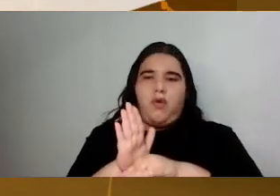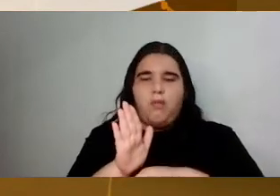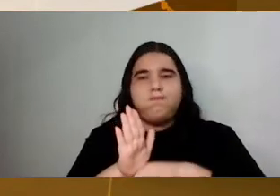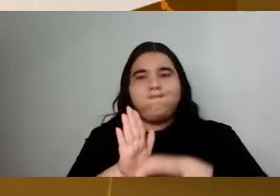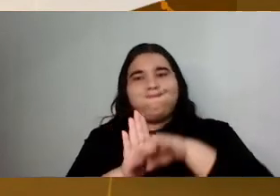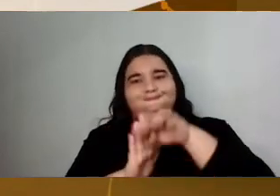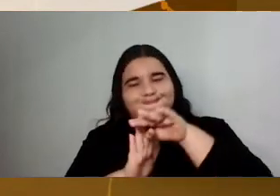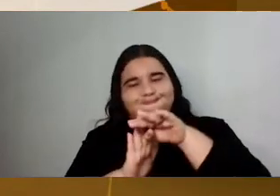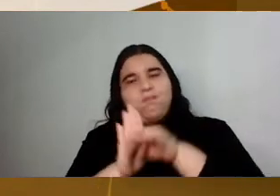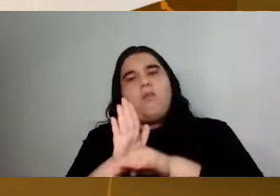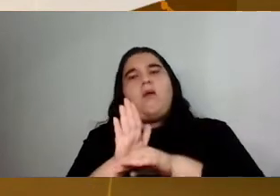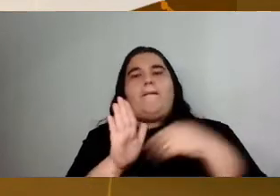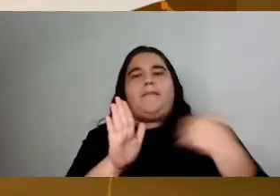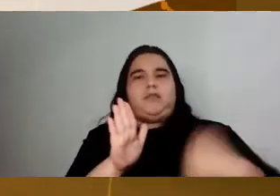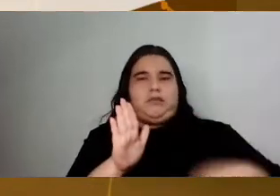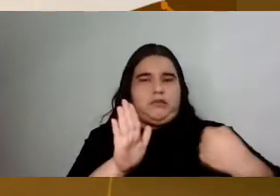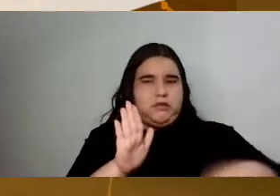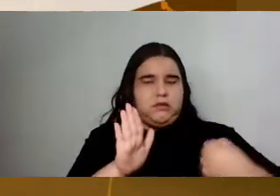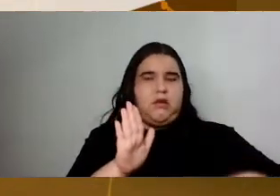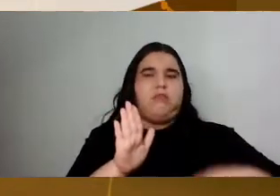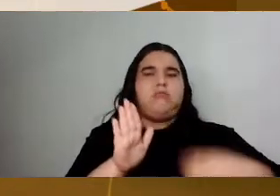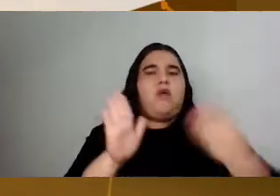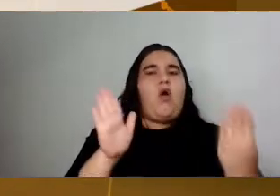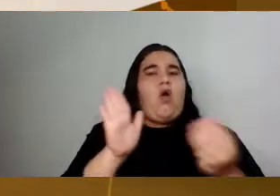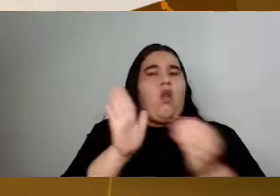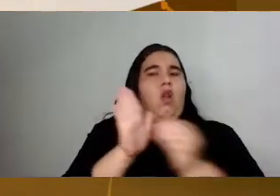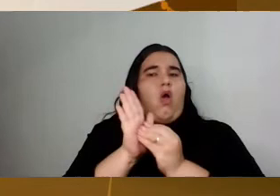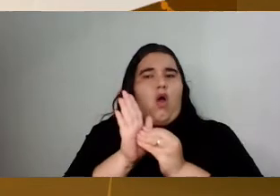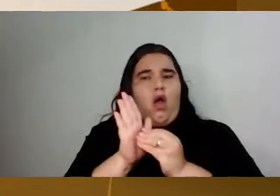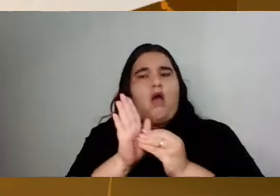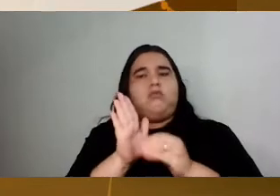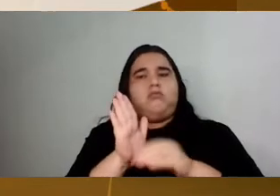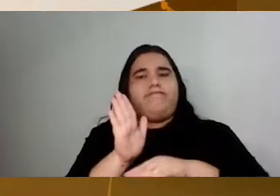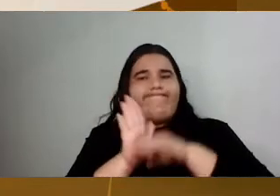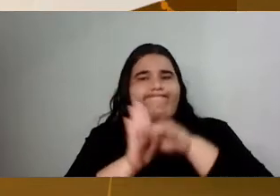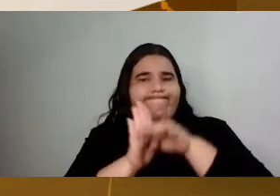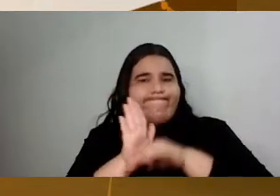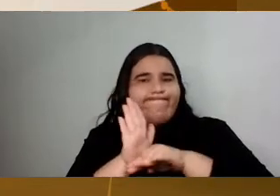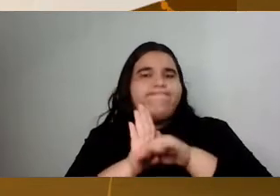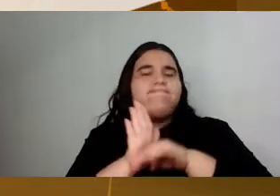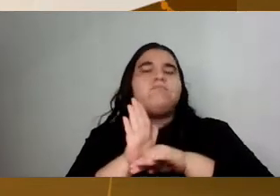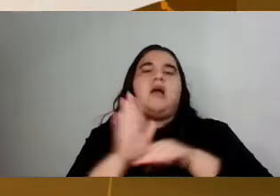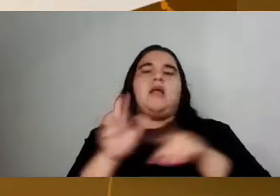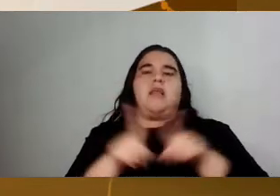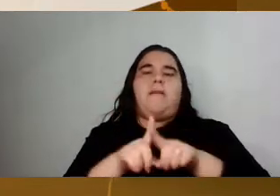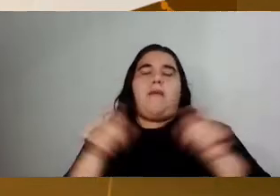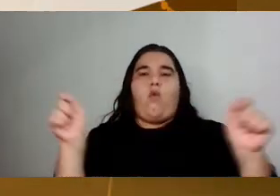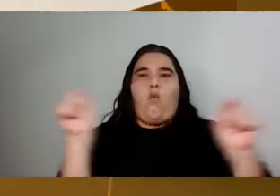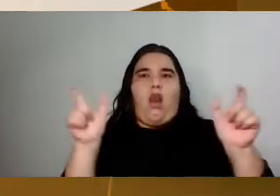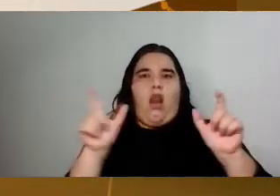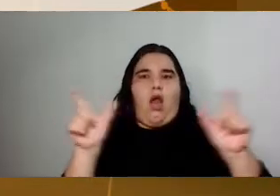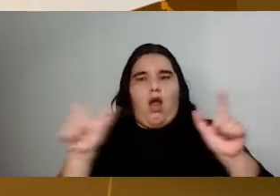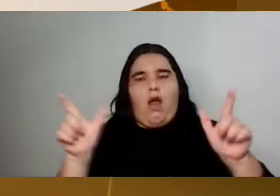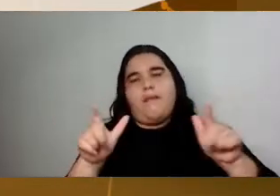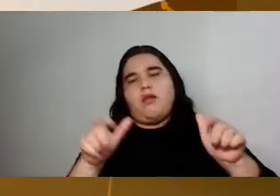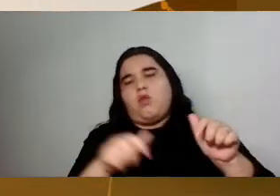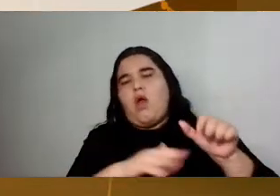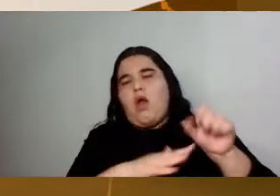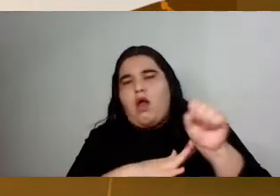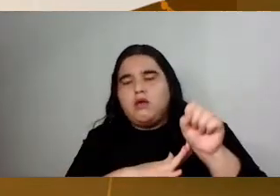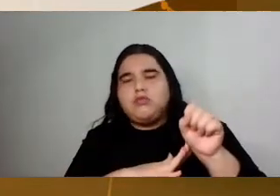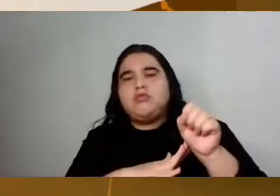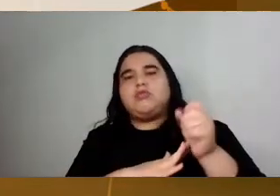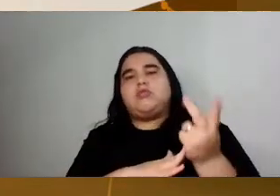baixo. E aí a gente coloca esse sensor, como também um alarme do relé de gás, e a gente pega esses dois